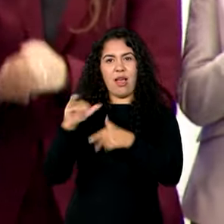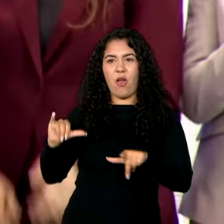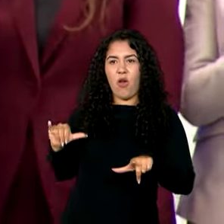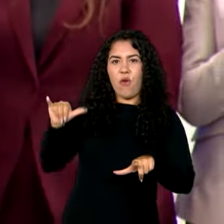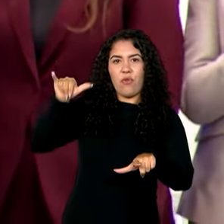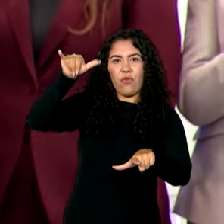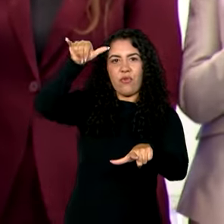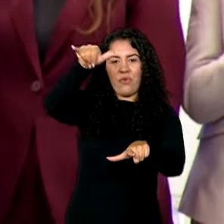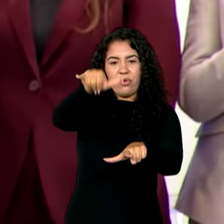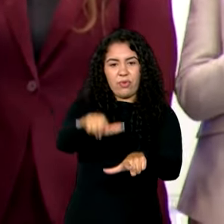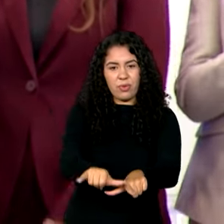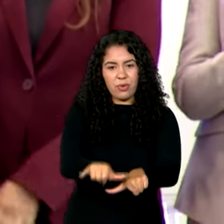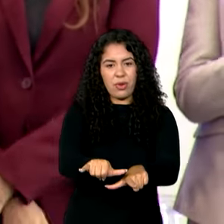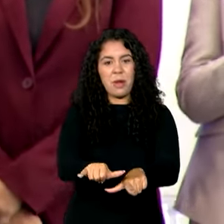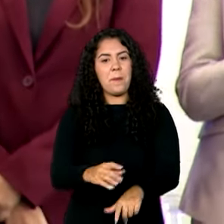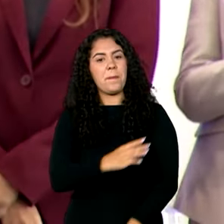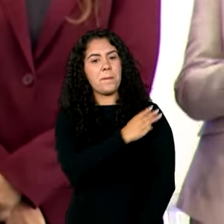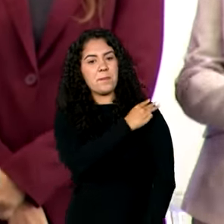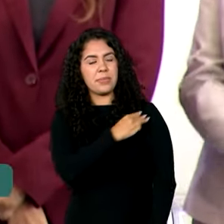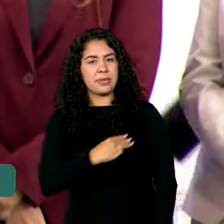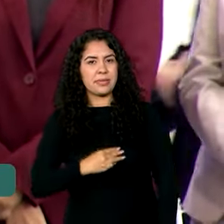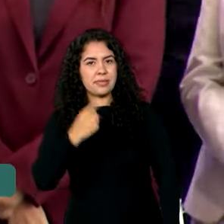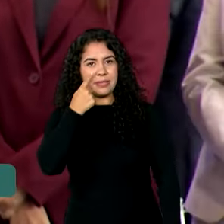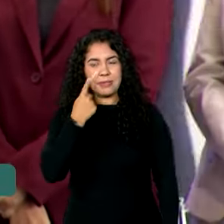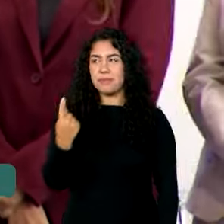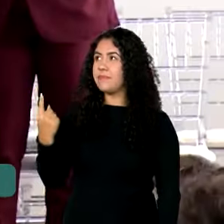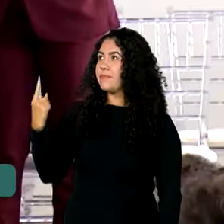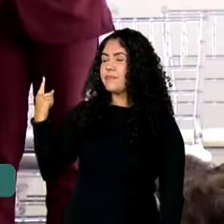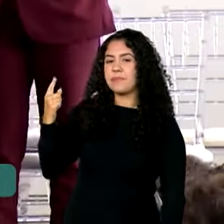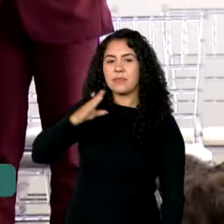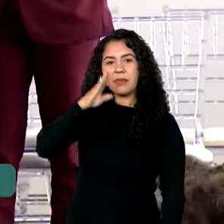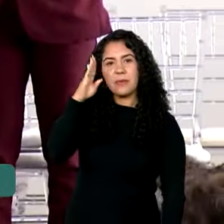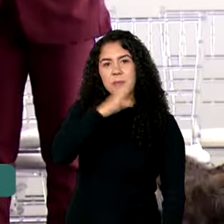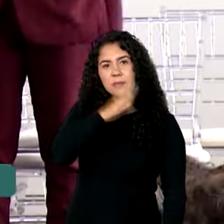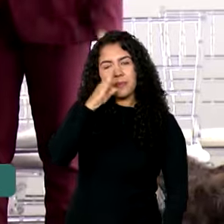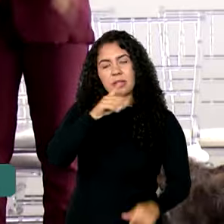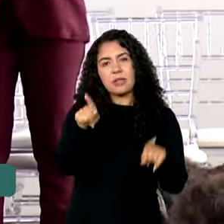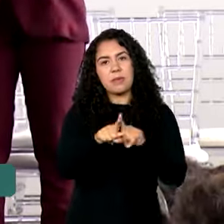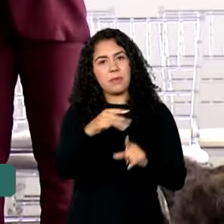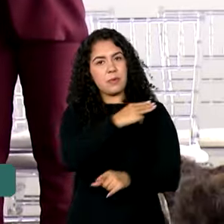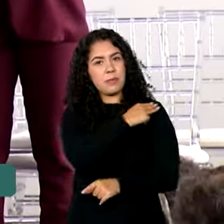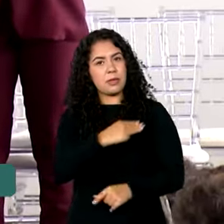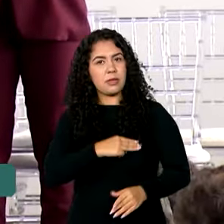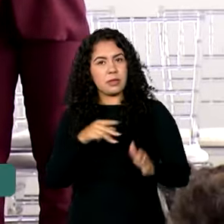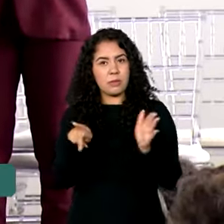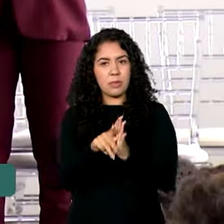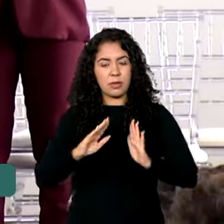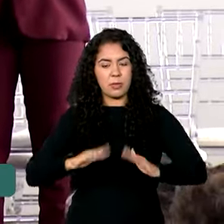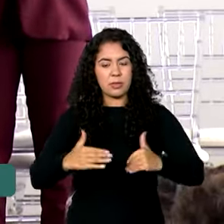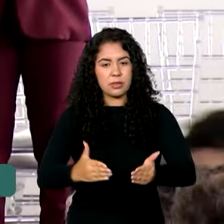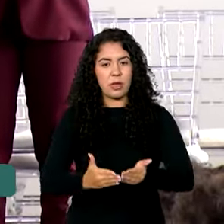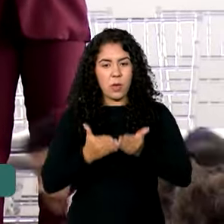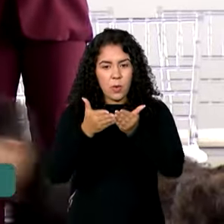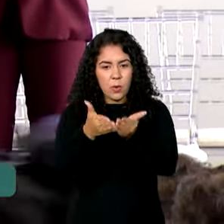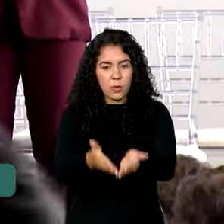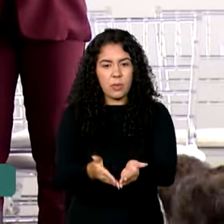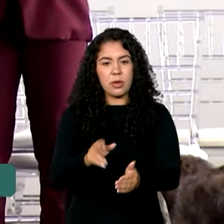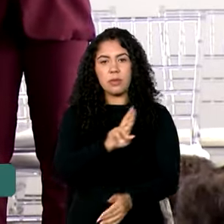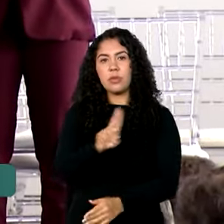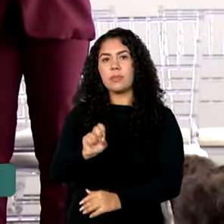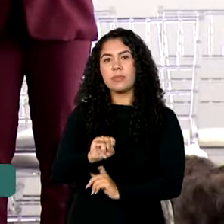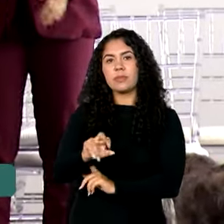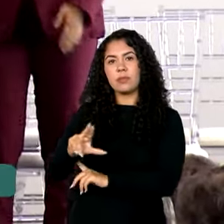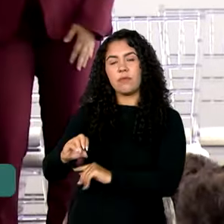o ministro-chefe da Secretaria de Comunicação, Paulo Pimenta, o ministro de Portos e Aeroportos, Silvio Costa Filho, e